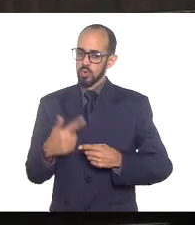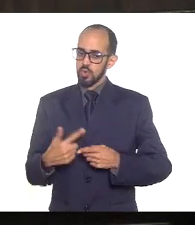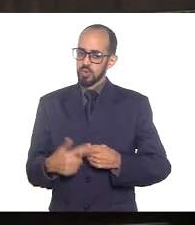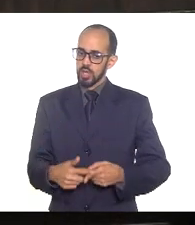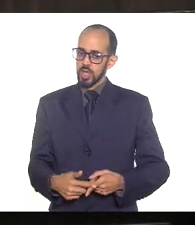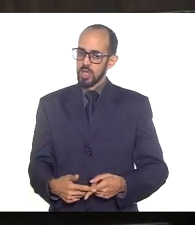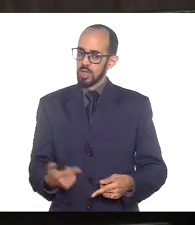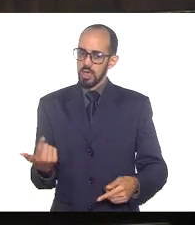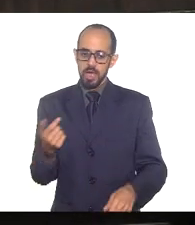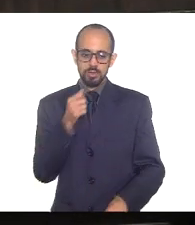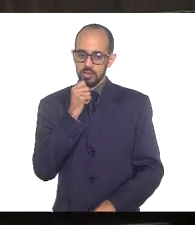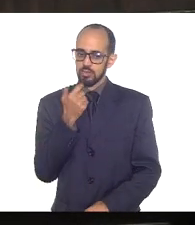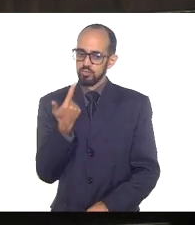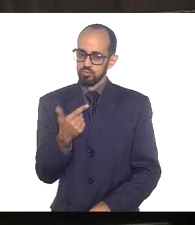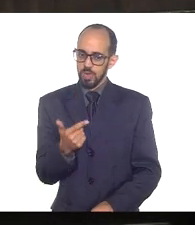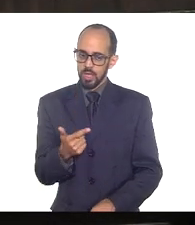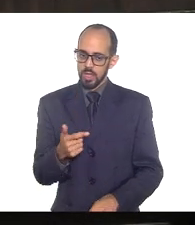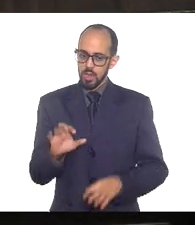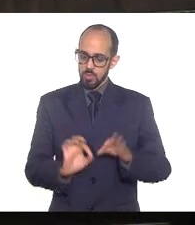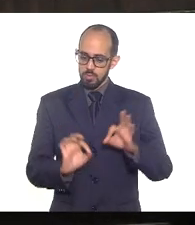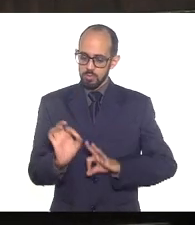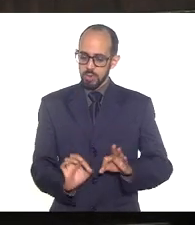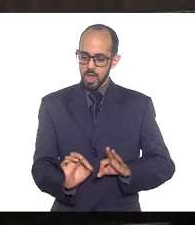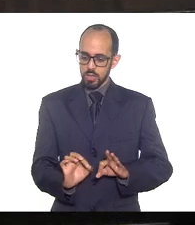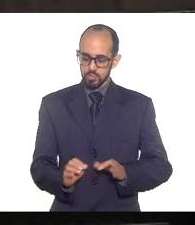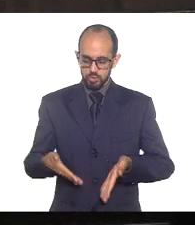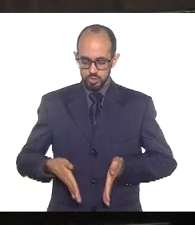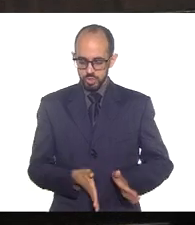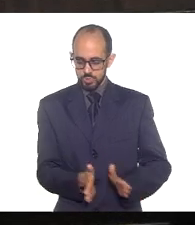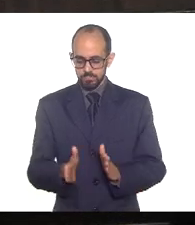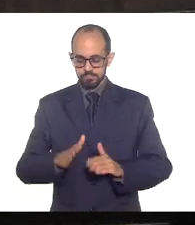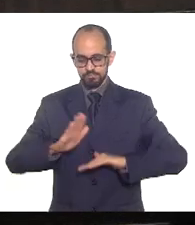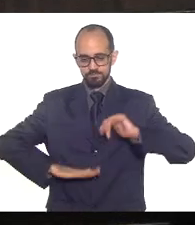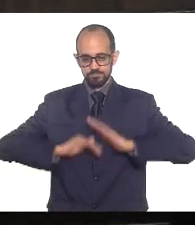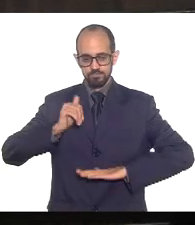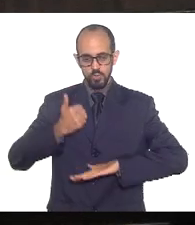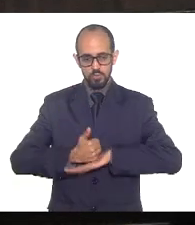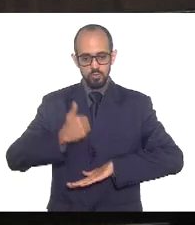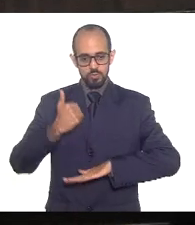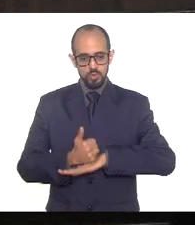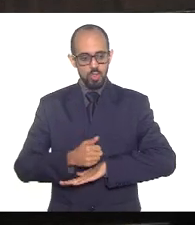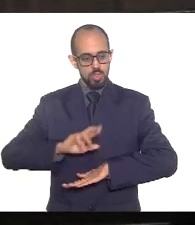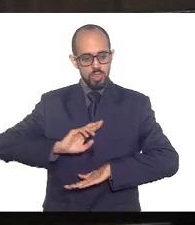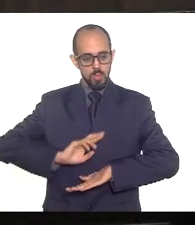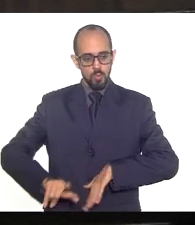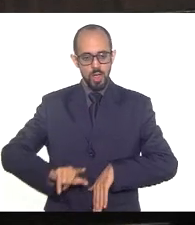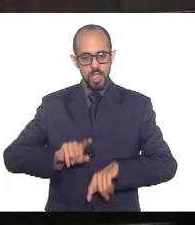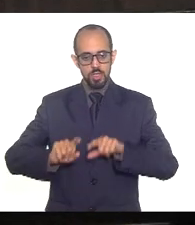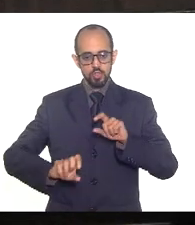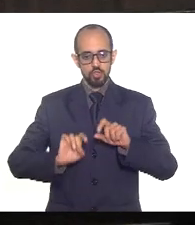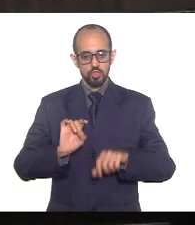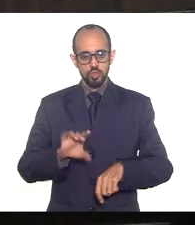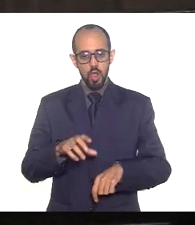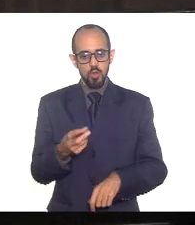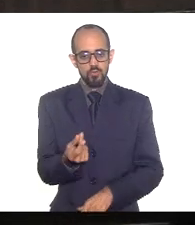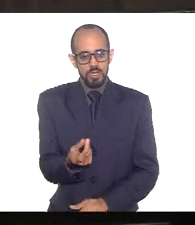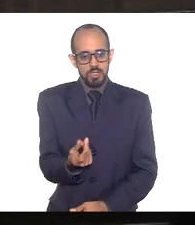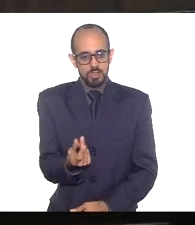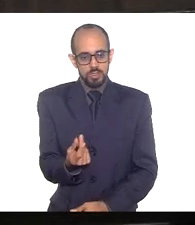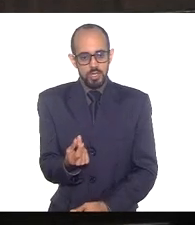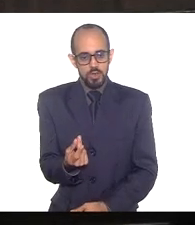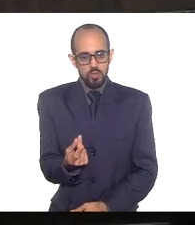tão a habilidade um plano de cargos carreira e salário não é somente a questão que não interessa